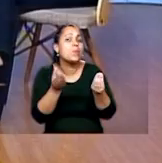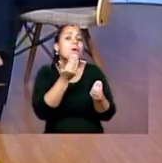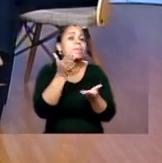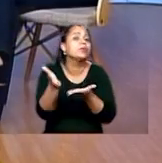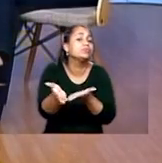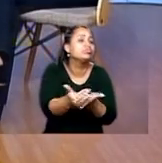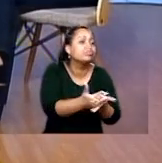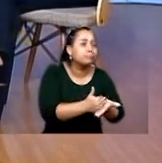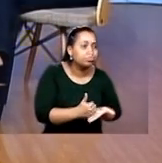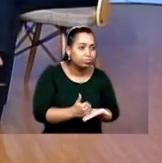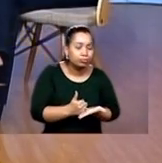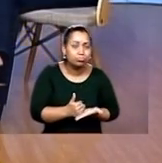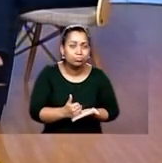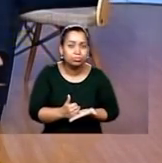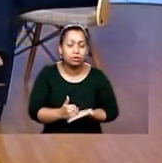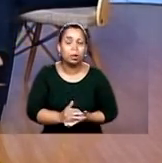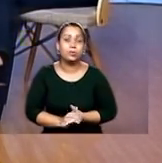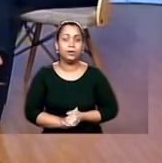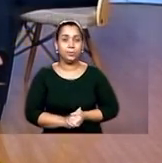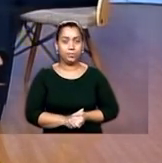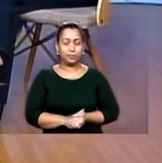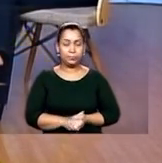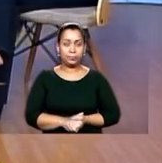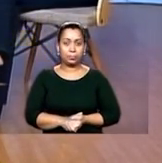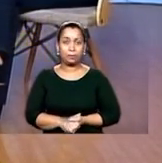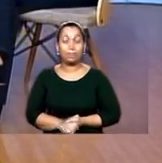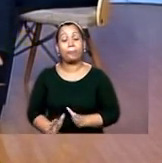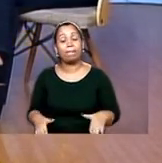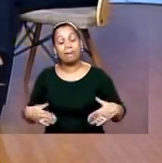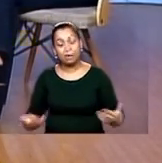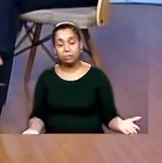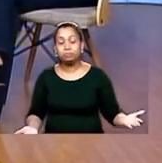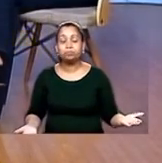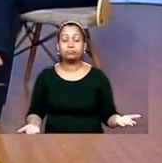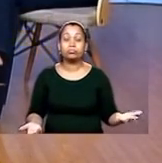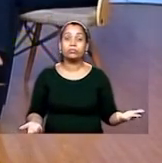alimentos que são destinados ao banco?